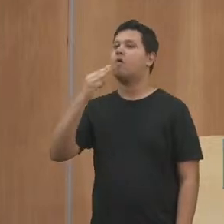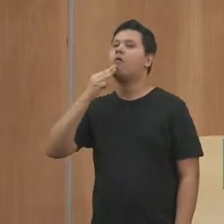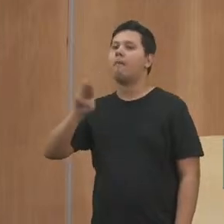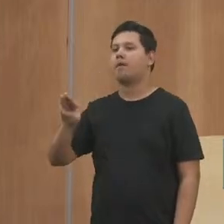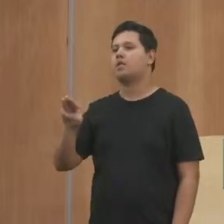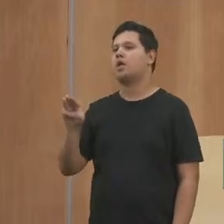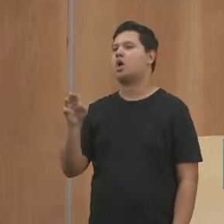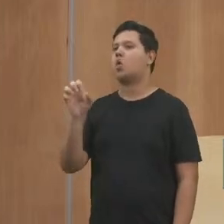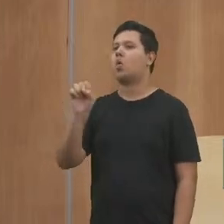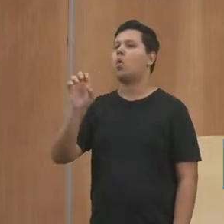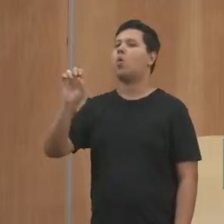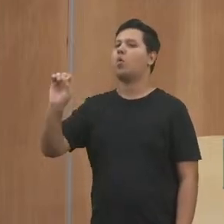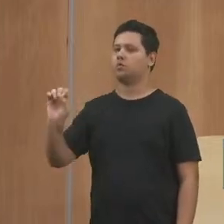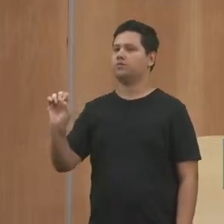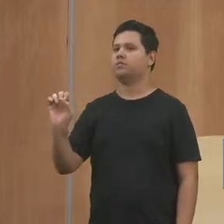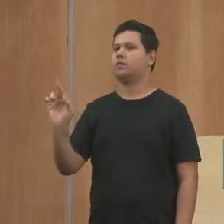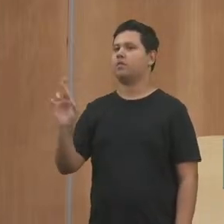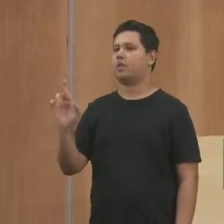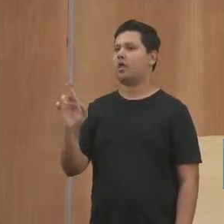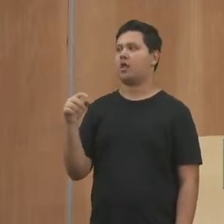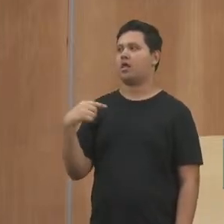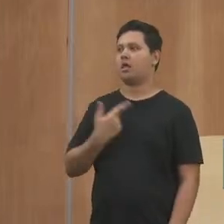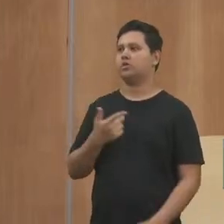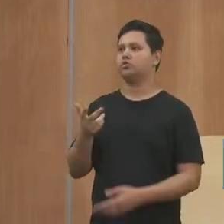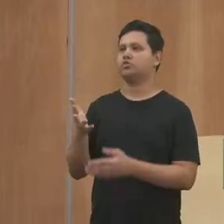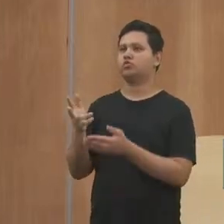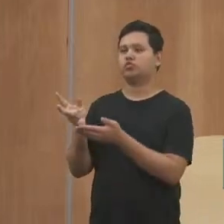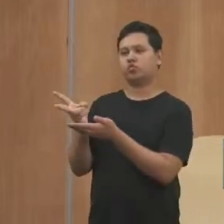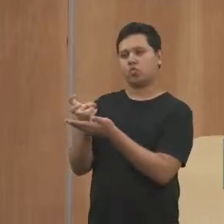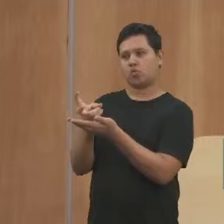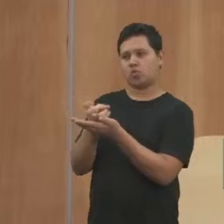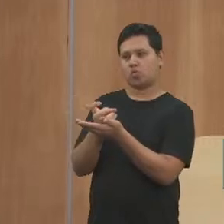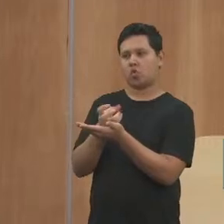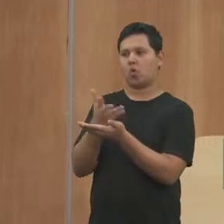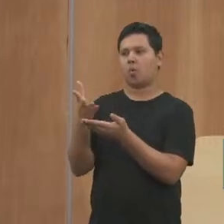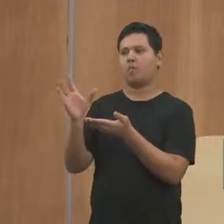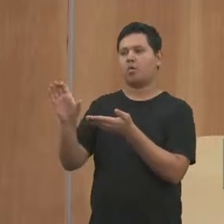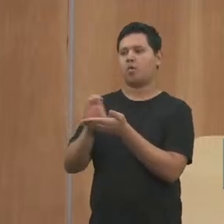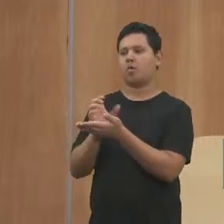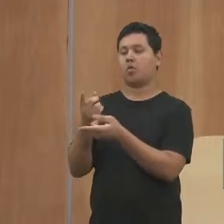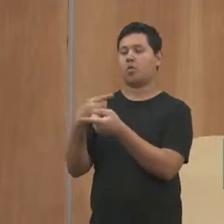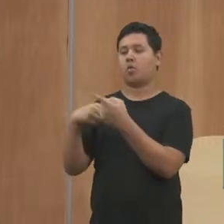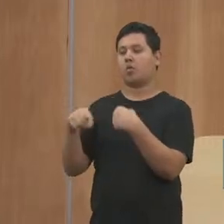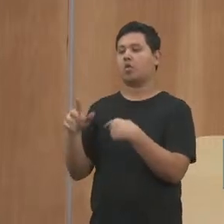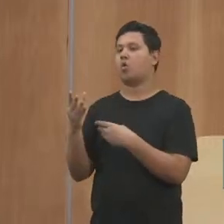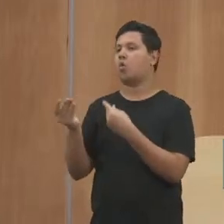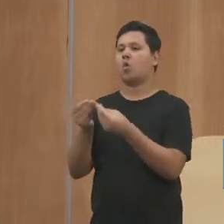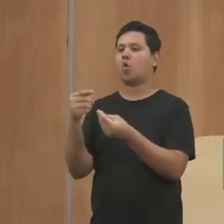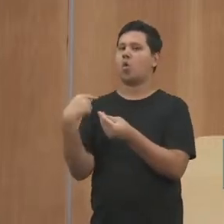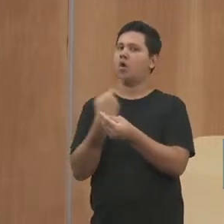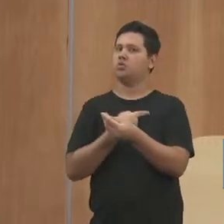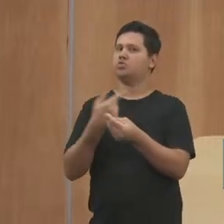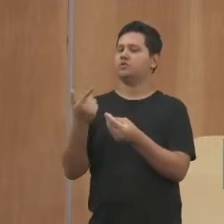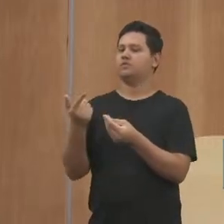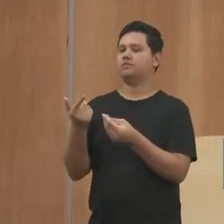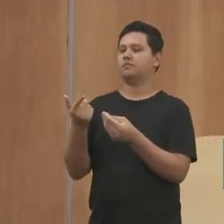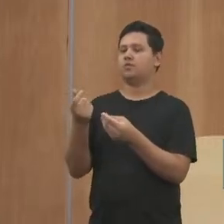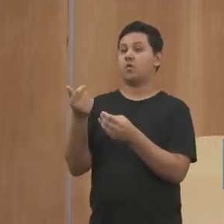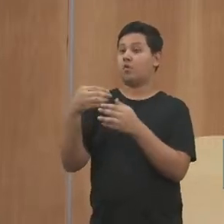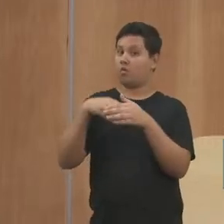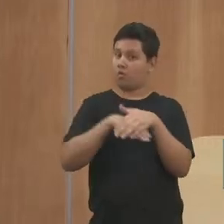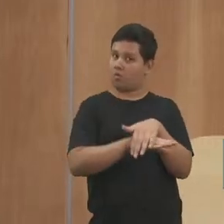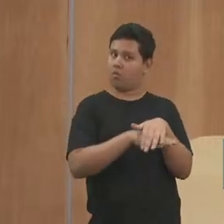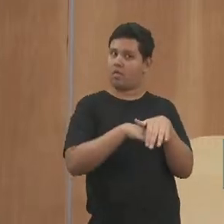6.800.000. A gente cobrou uma contrapartida, né, das secretarias de como que a gente vai economizar. A gente não